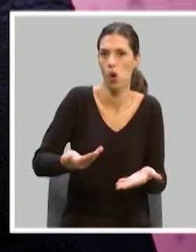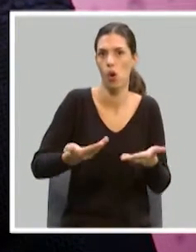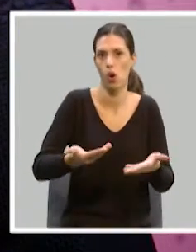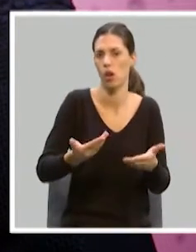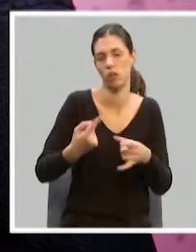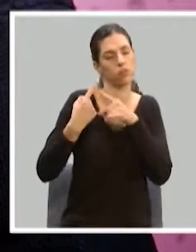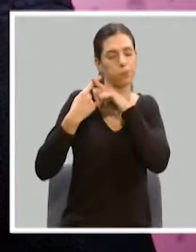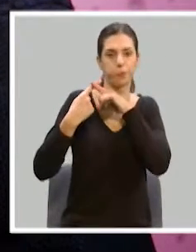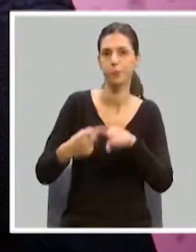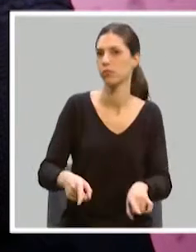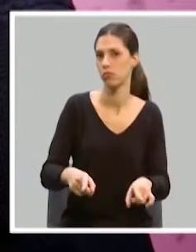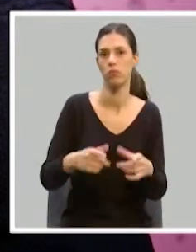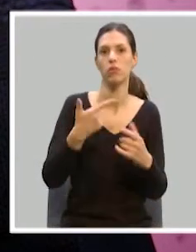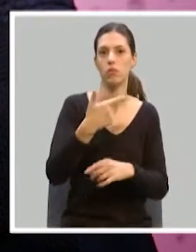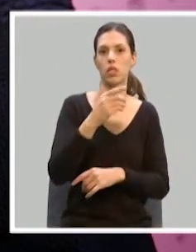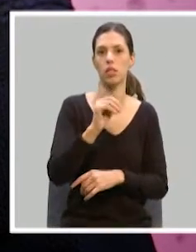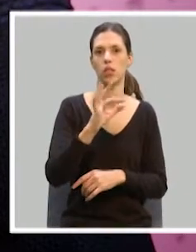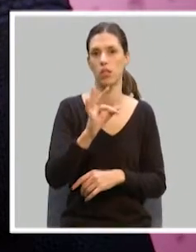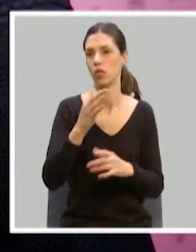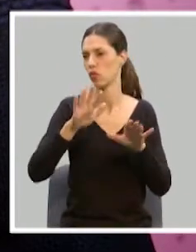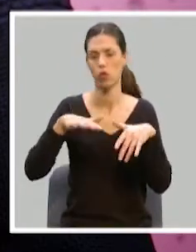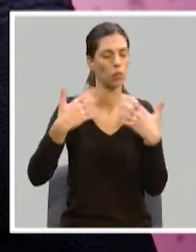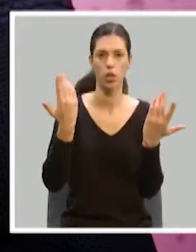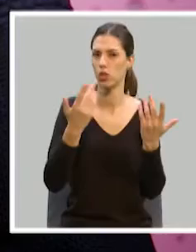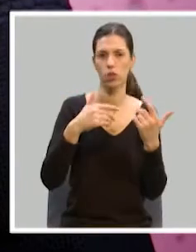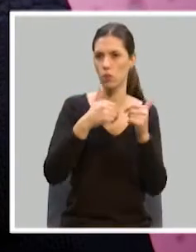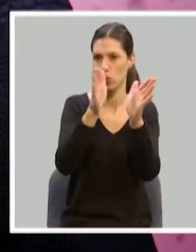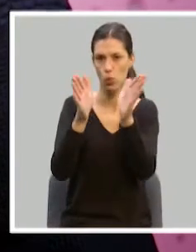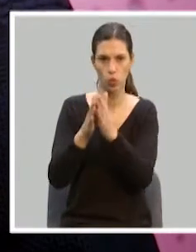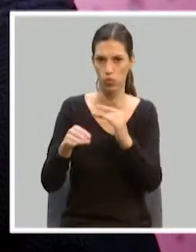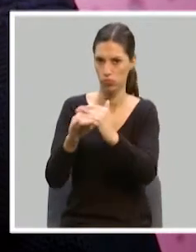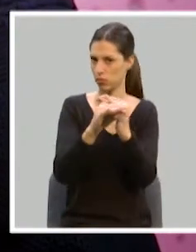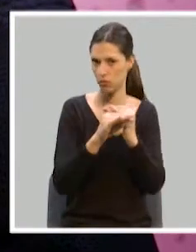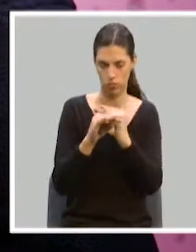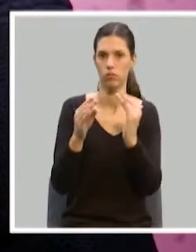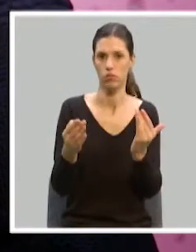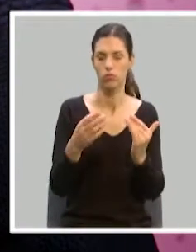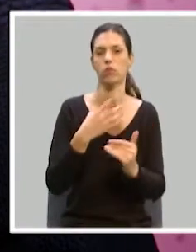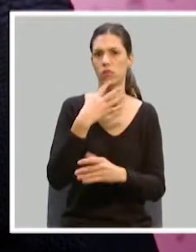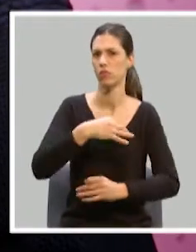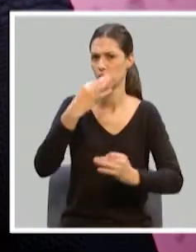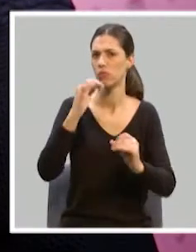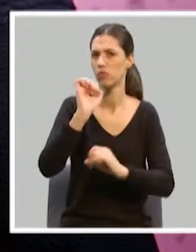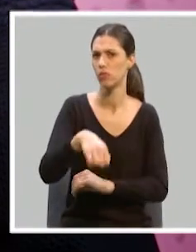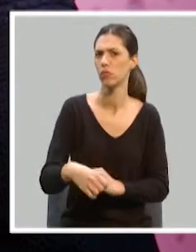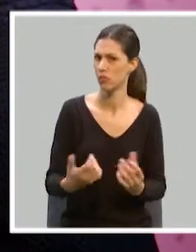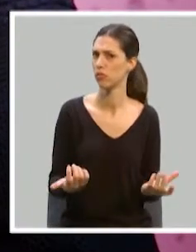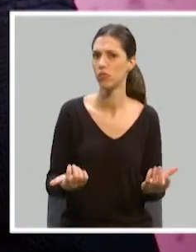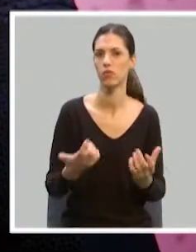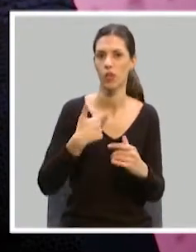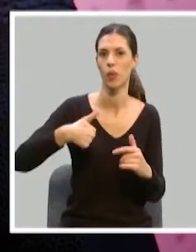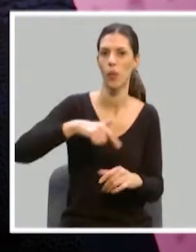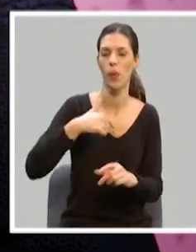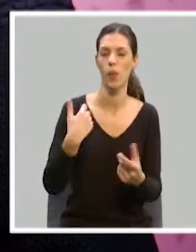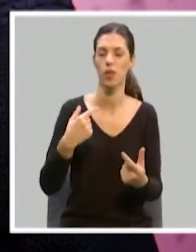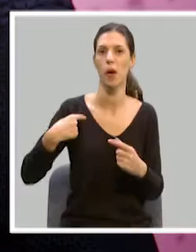que daquela que se Viva sem dinheiro não só no PSF Mas nem tudo lado eu quero acreditar que sim pelo menos de